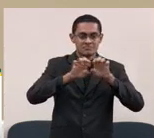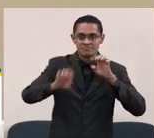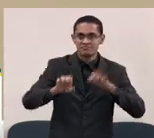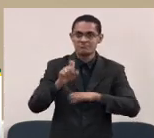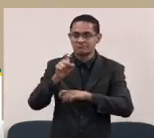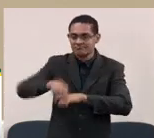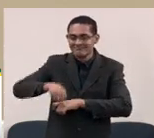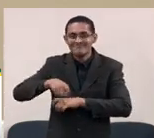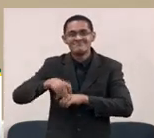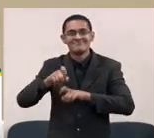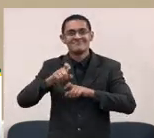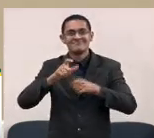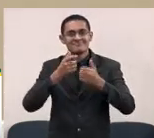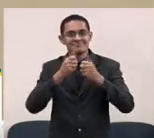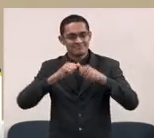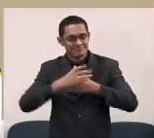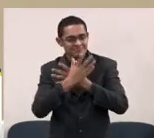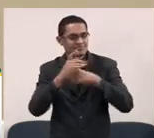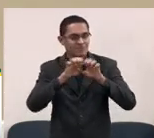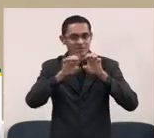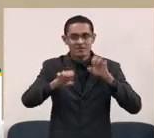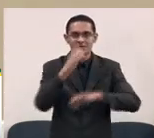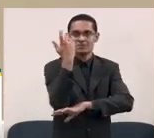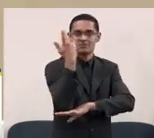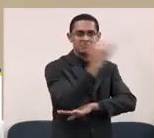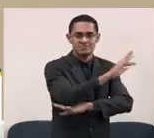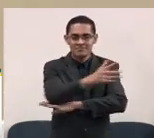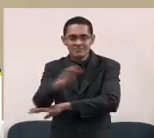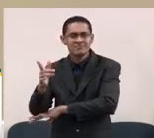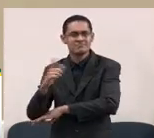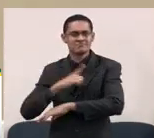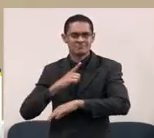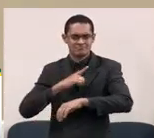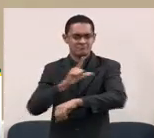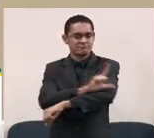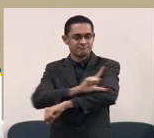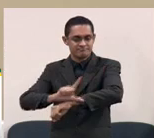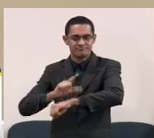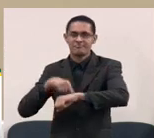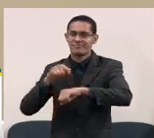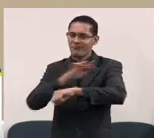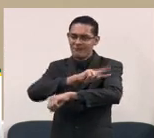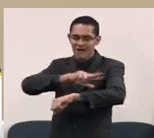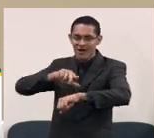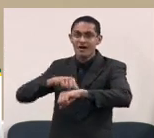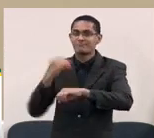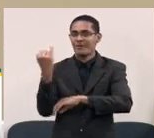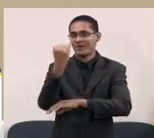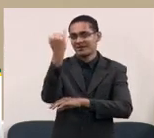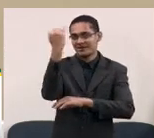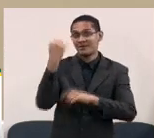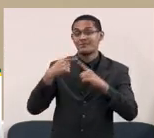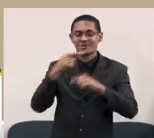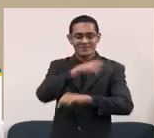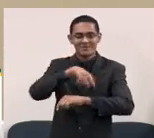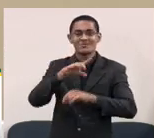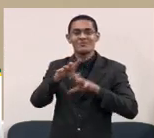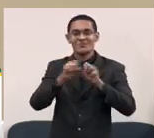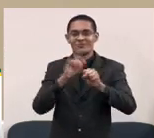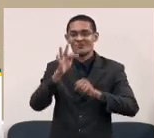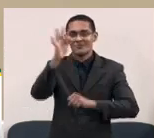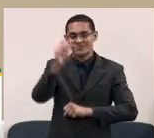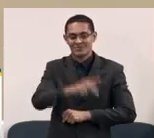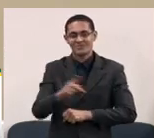ambiental, engenharia florestal, além dos cursos de licenciaturas, que também são importantes, porque eles vão formar professores